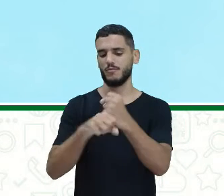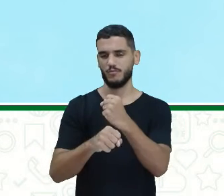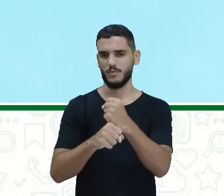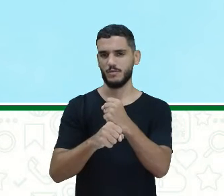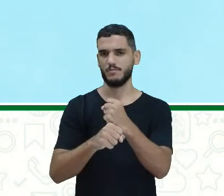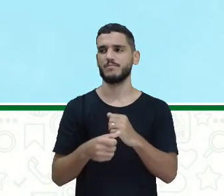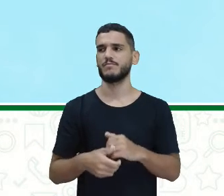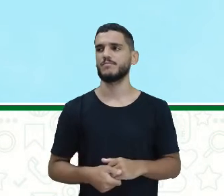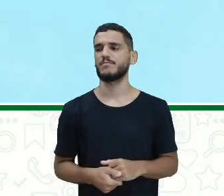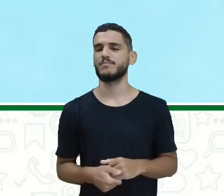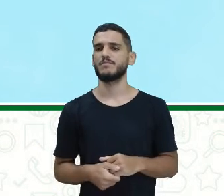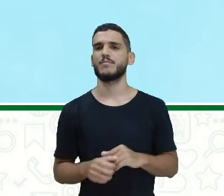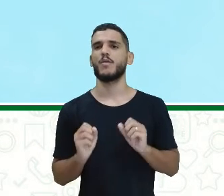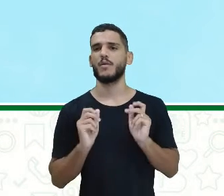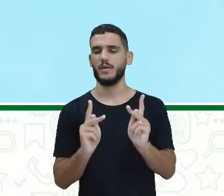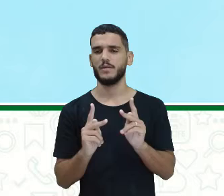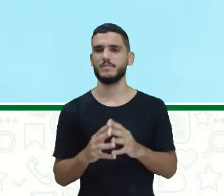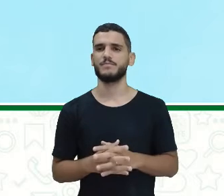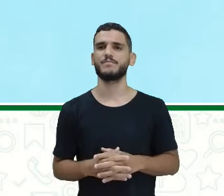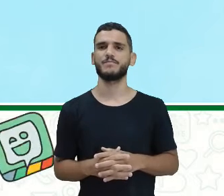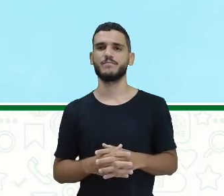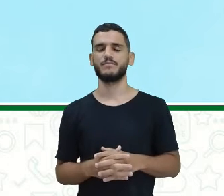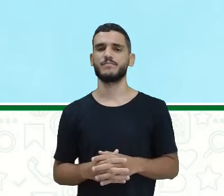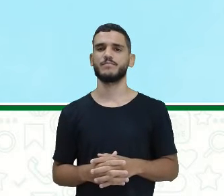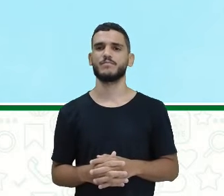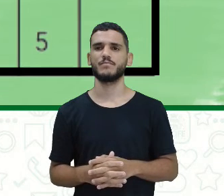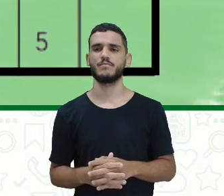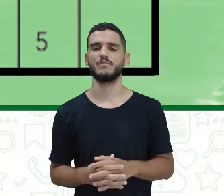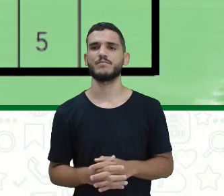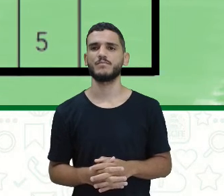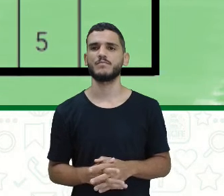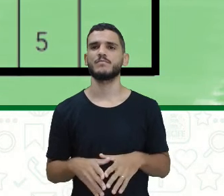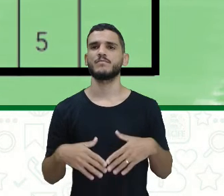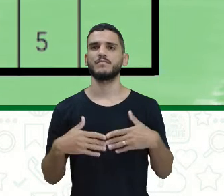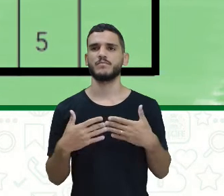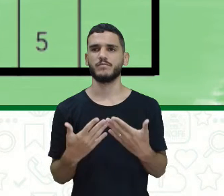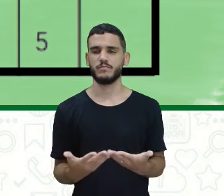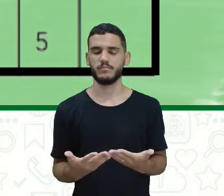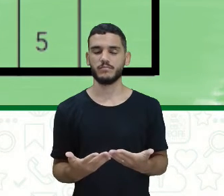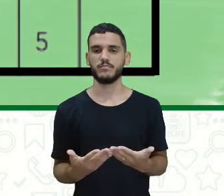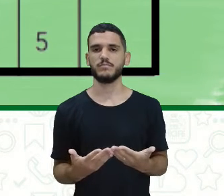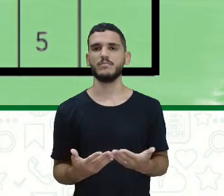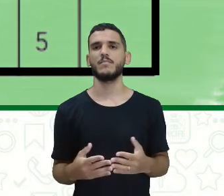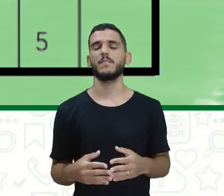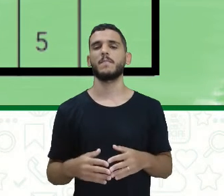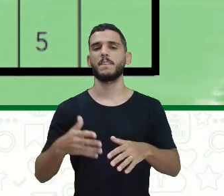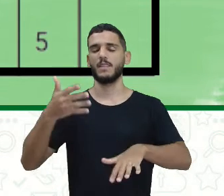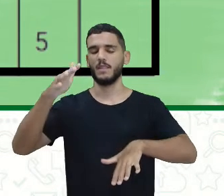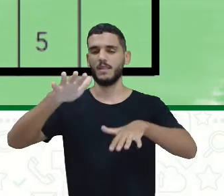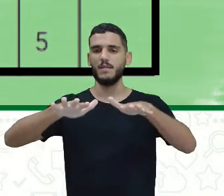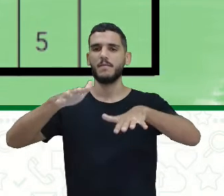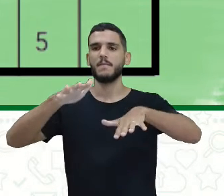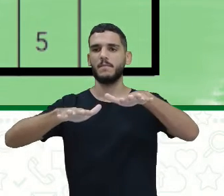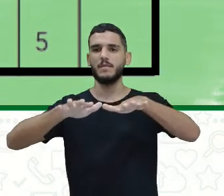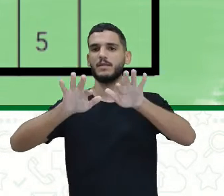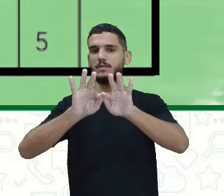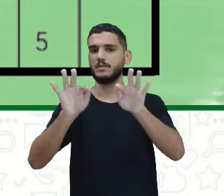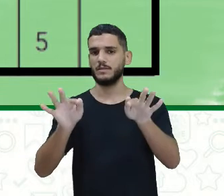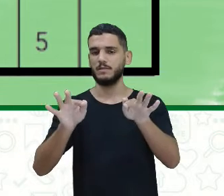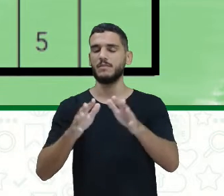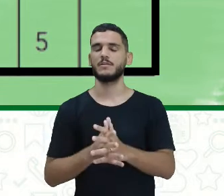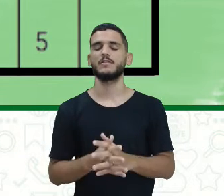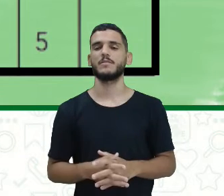certo? Ok? Então, vamos lá. Olha só. Média aritmética simples.